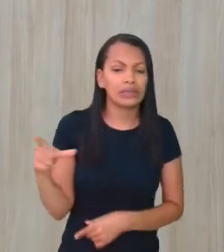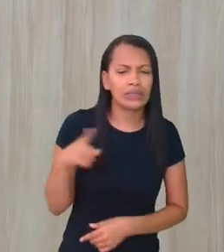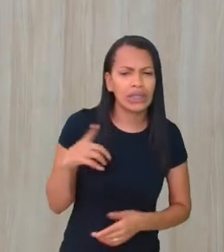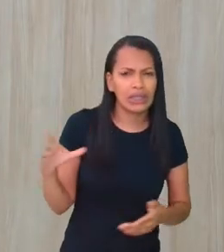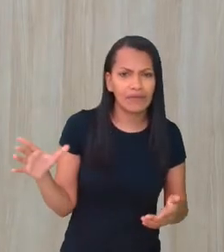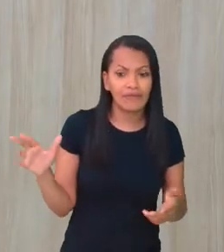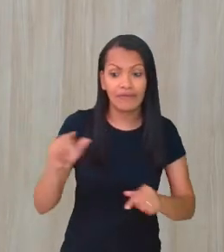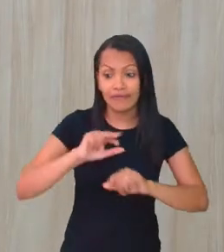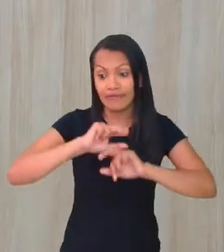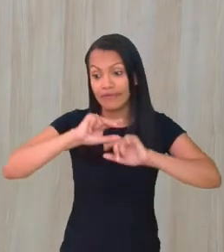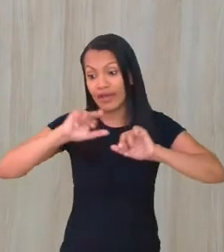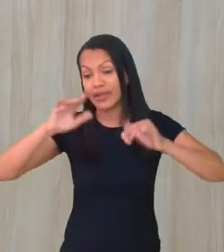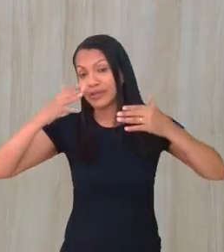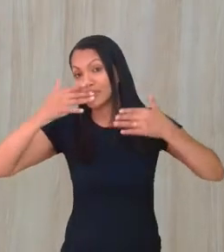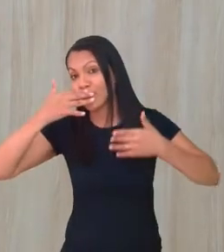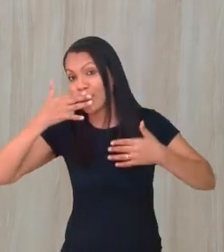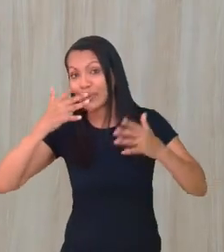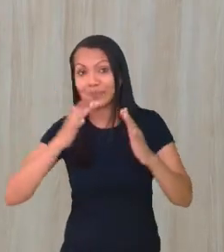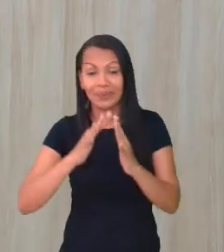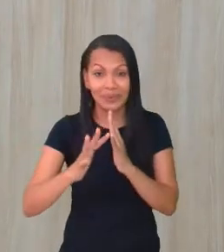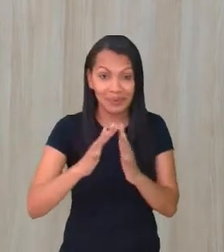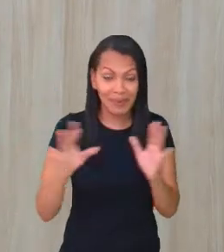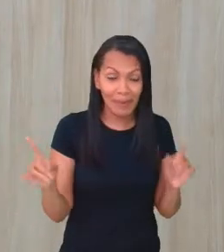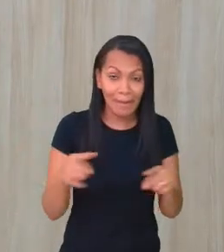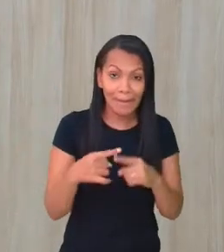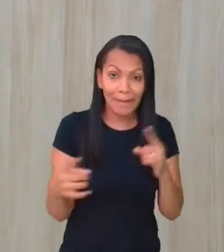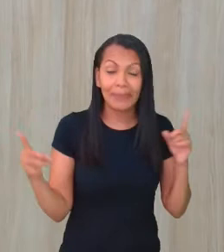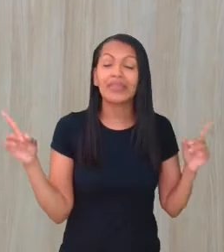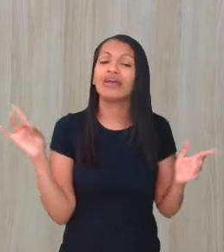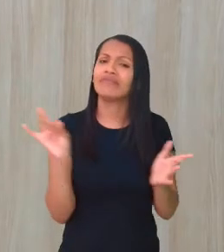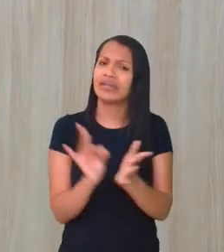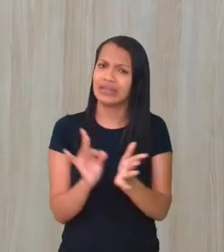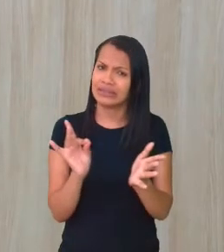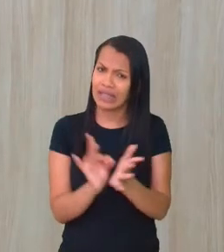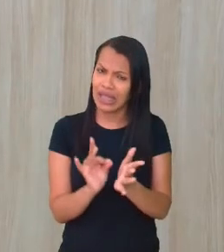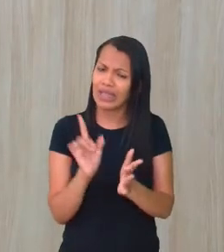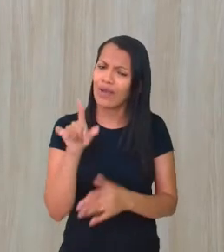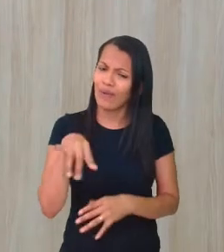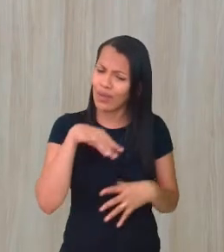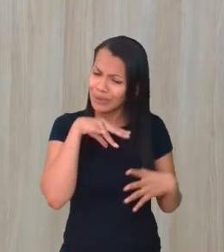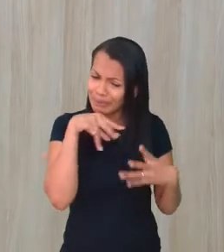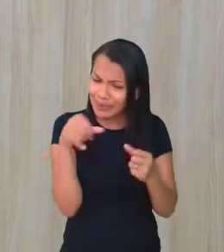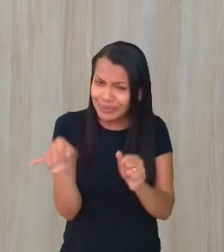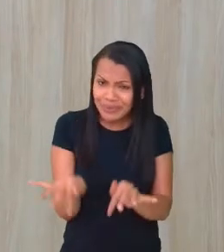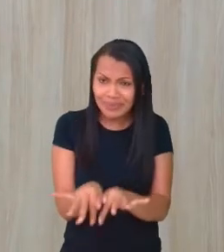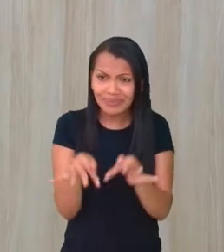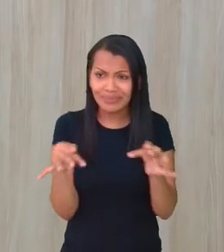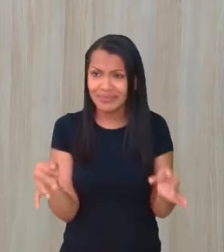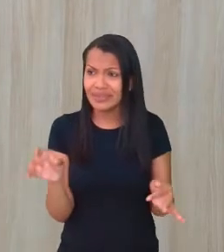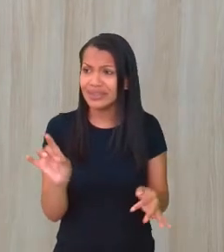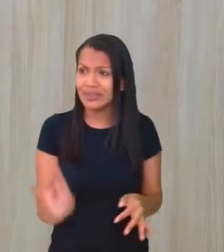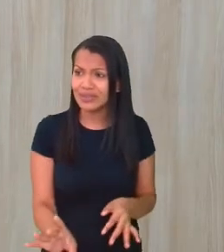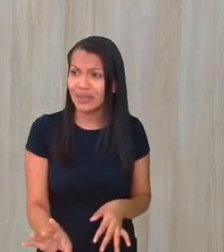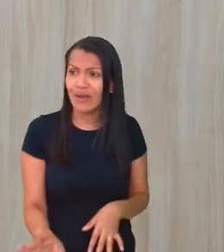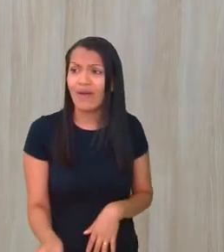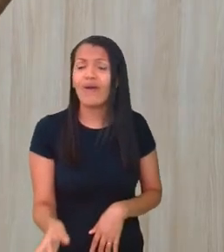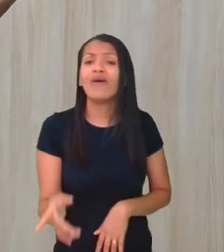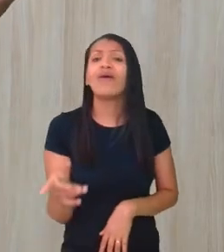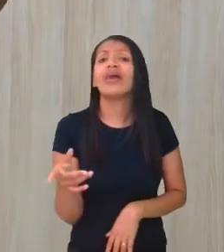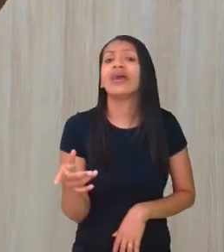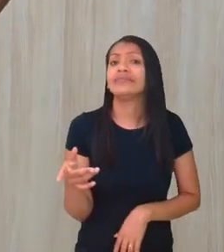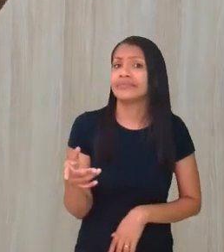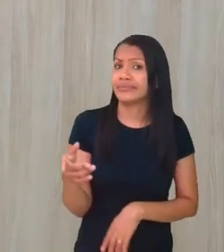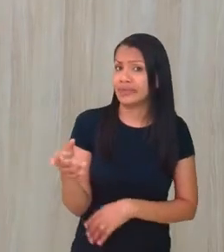cores, toda essa dinâmica, mas na verdade ele é um bicho muito simples. Sim. Ele usa água e luz para fazer